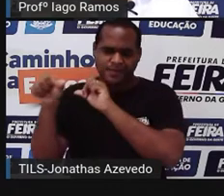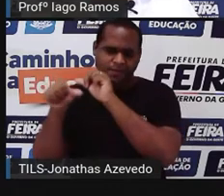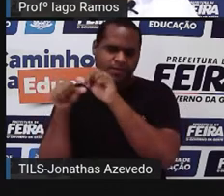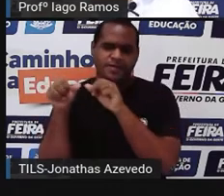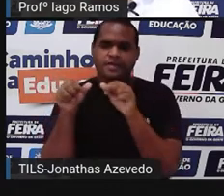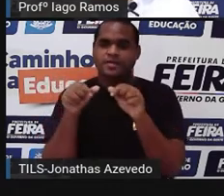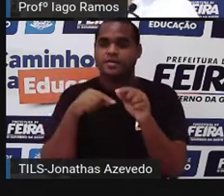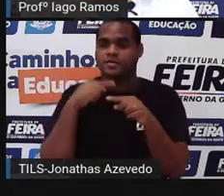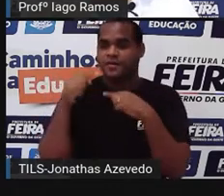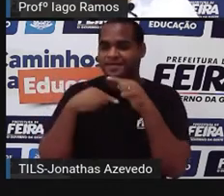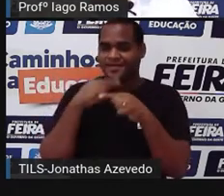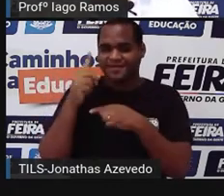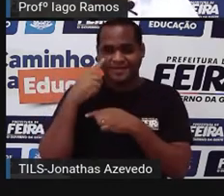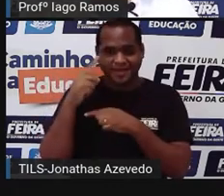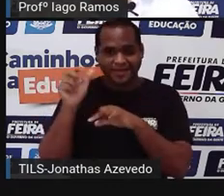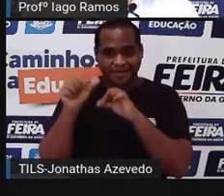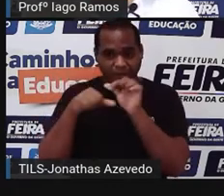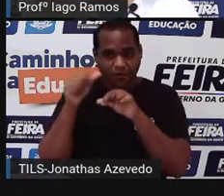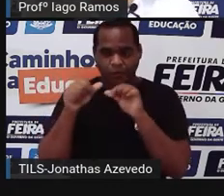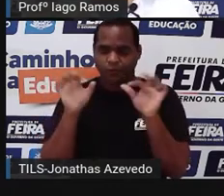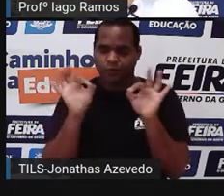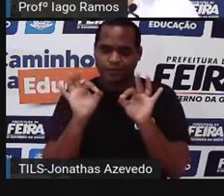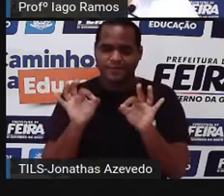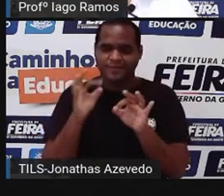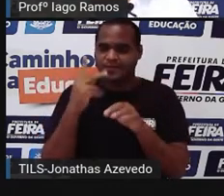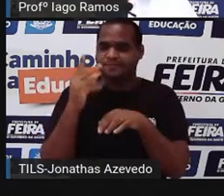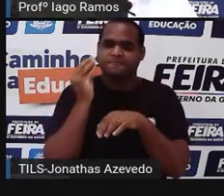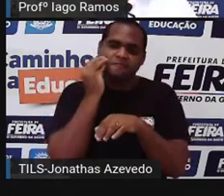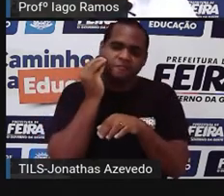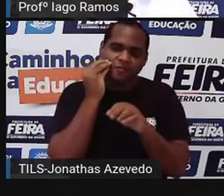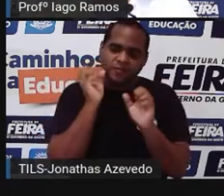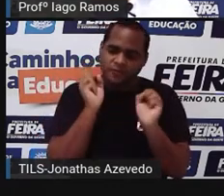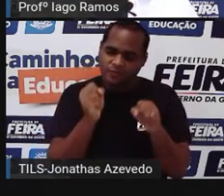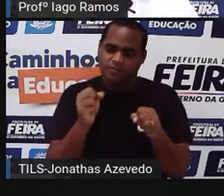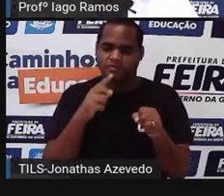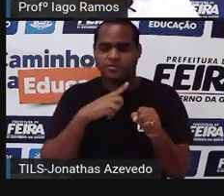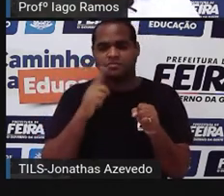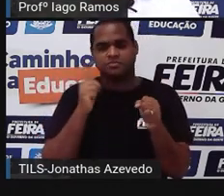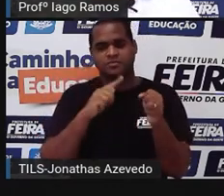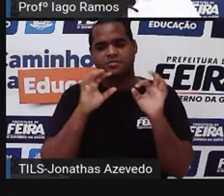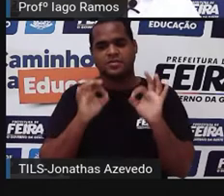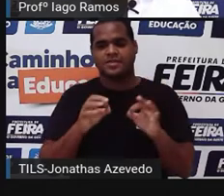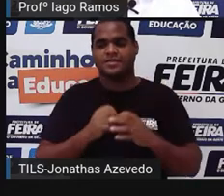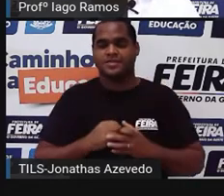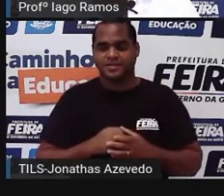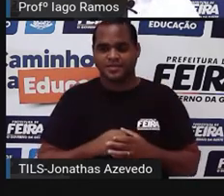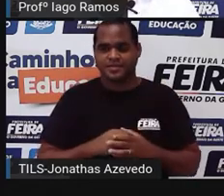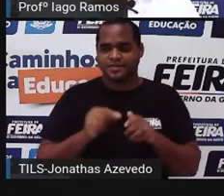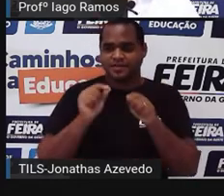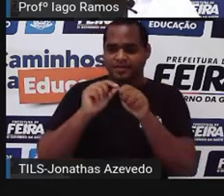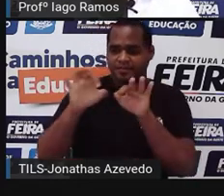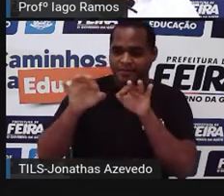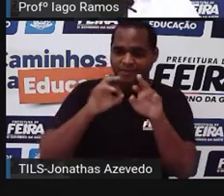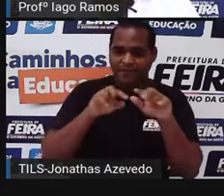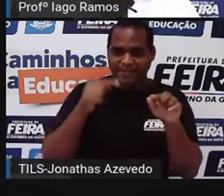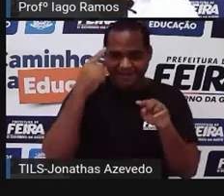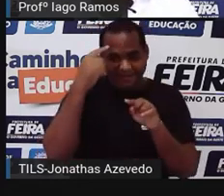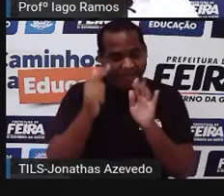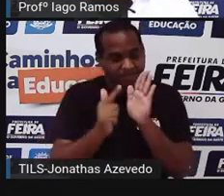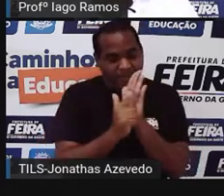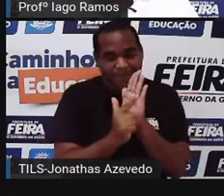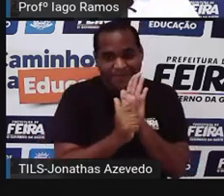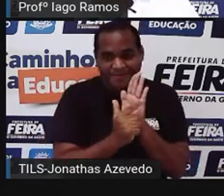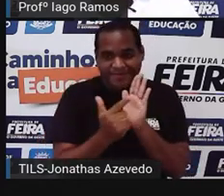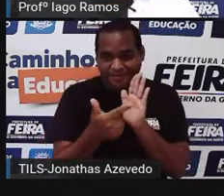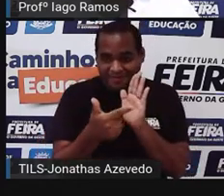sem mudar as medidas dela então é isso que você vai fazer tá reproduza a figura numa folha de papel